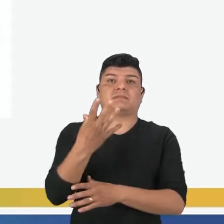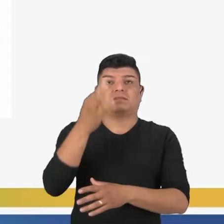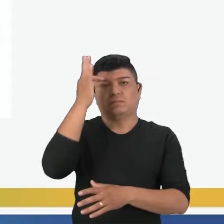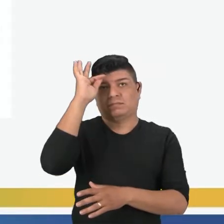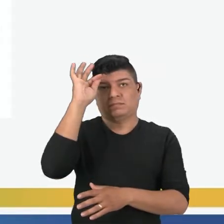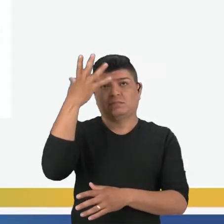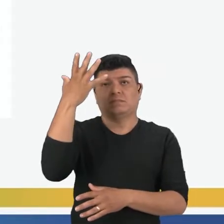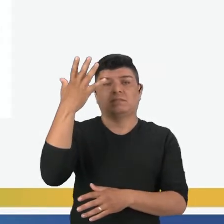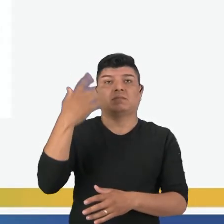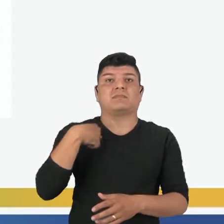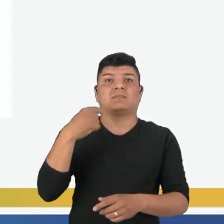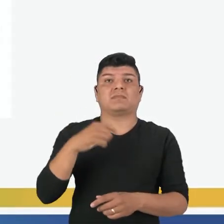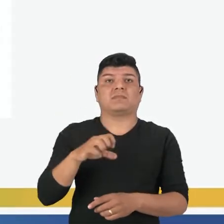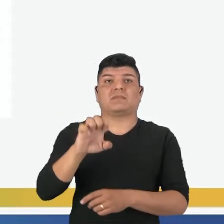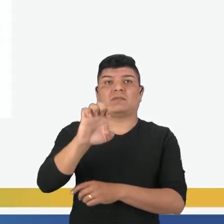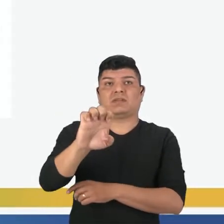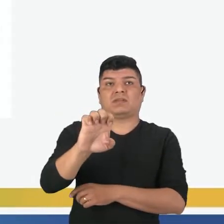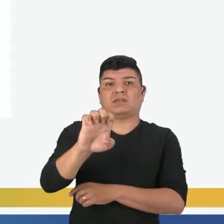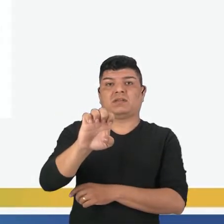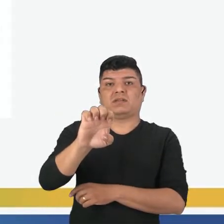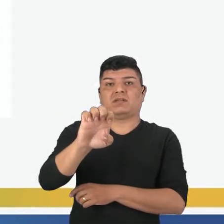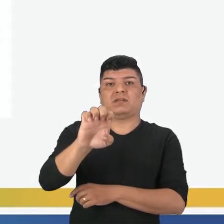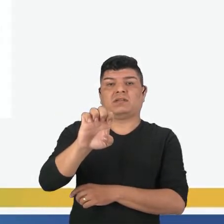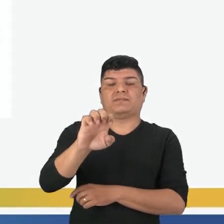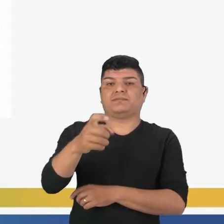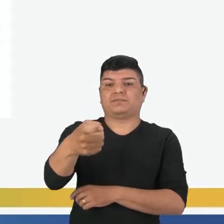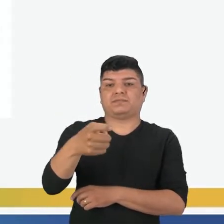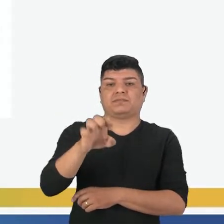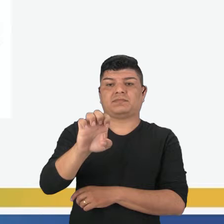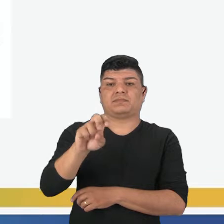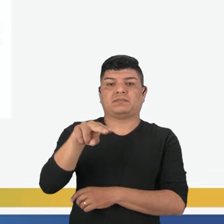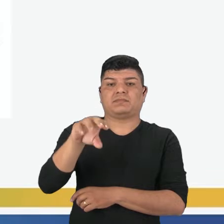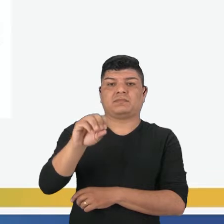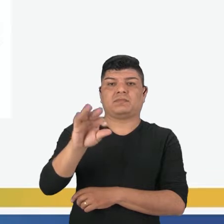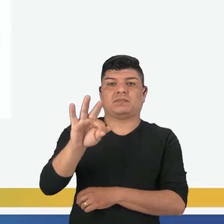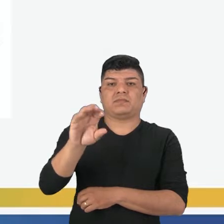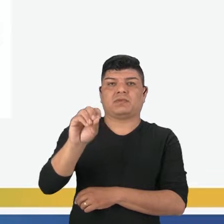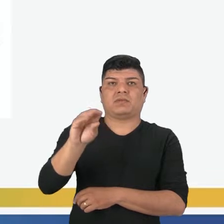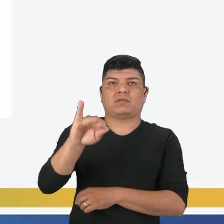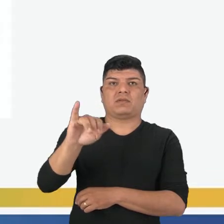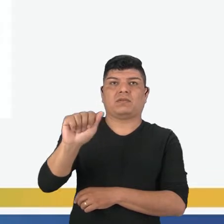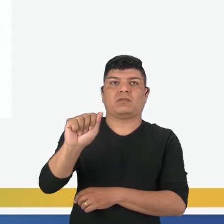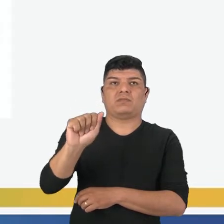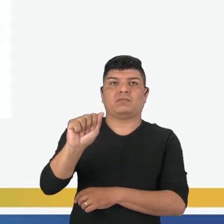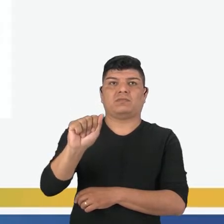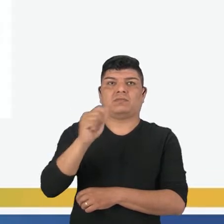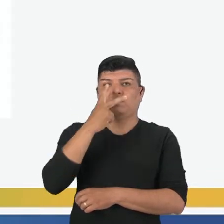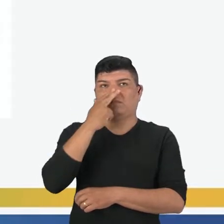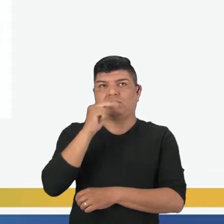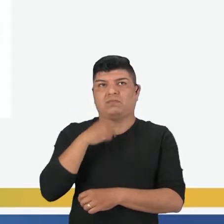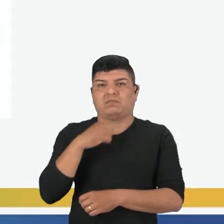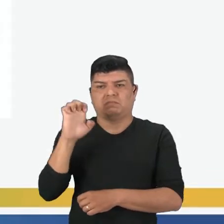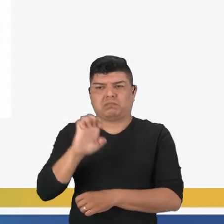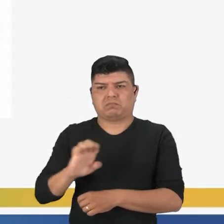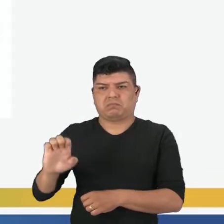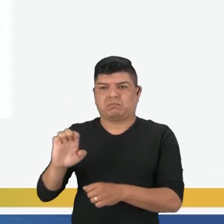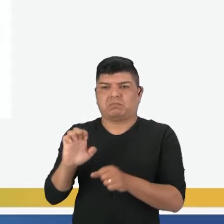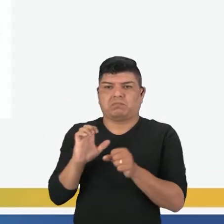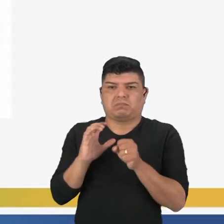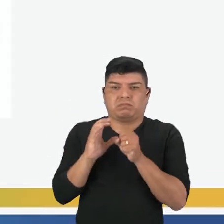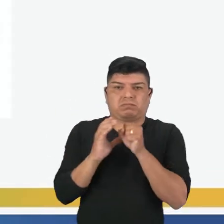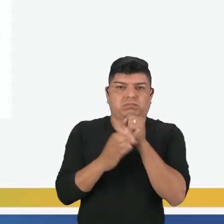chamado xenofobia. Já ouviu falar? Essa imagem aí está mostrando o cara segurando o mapa do continente